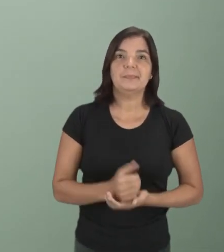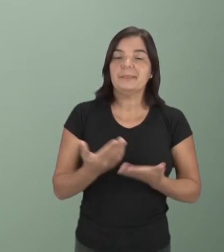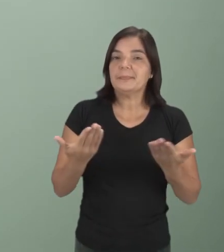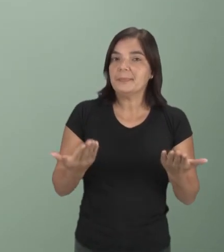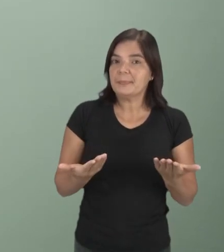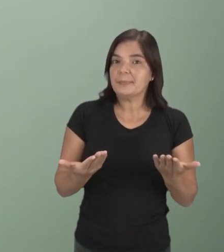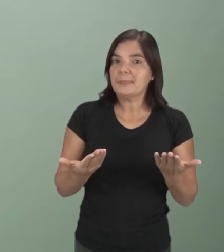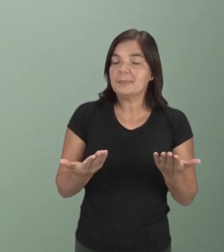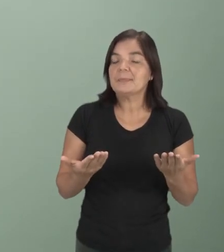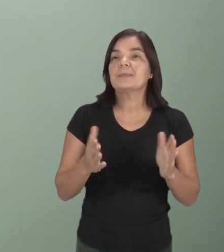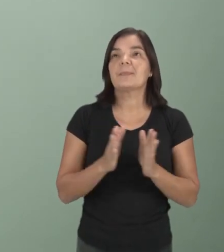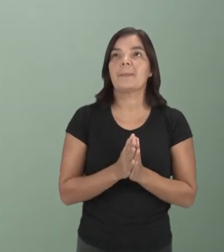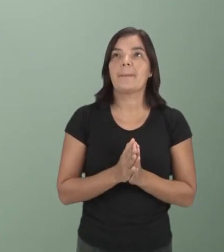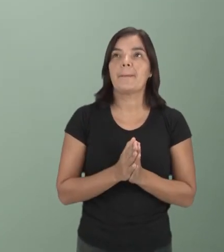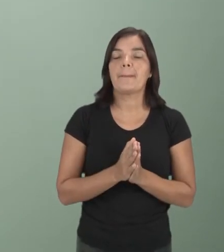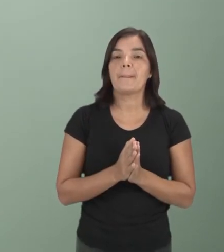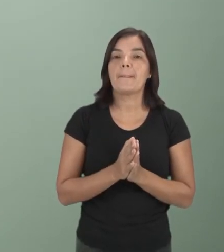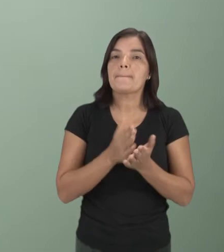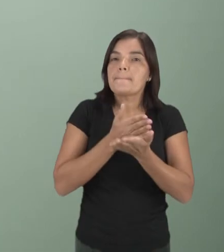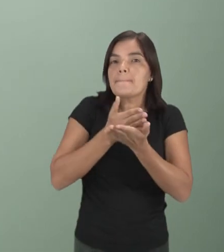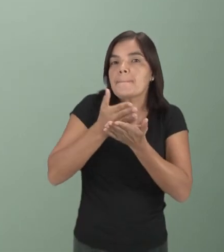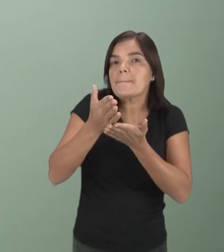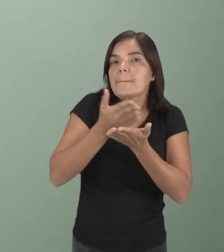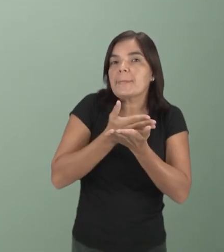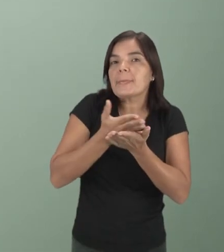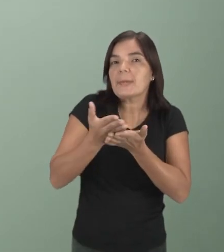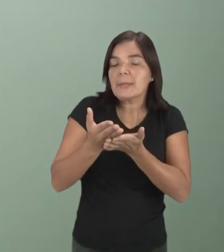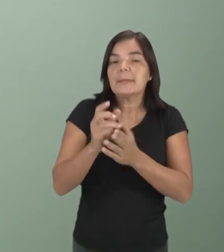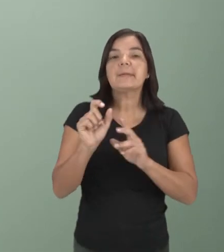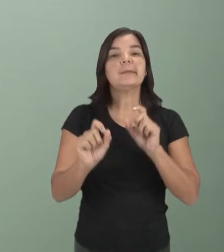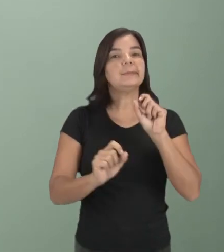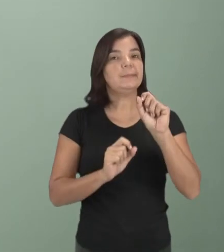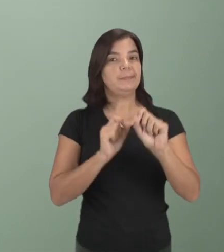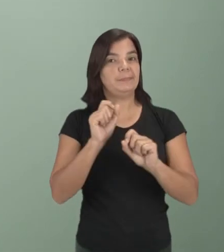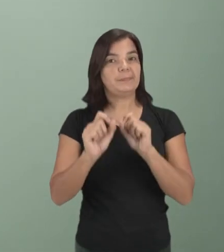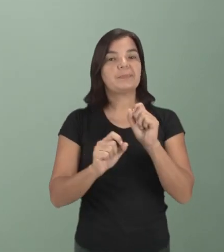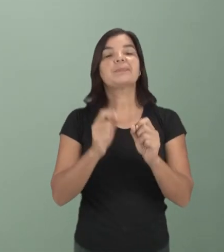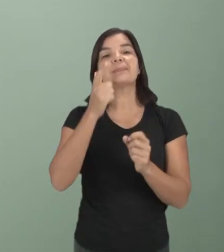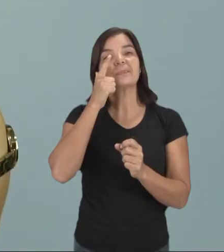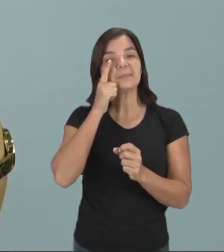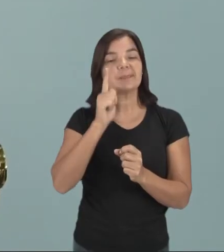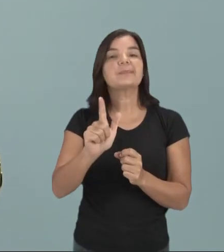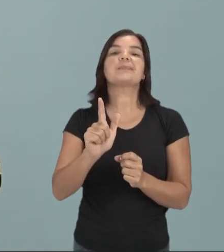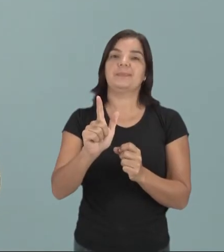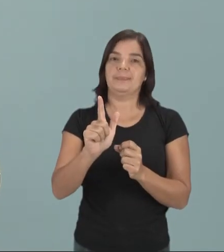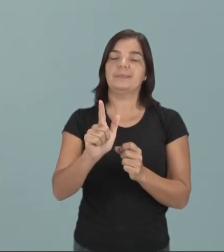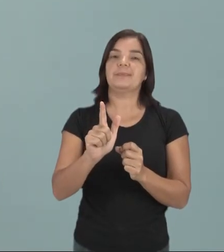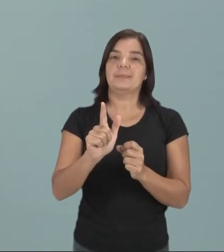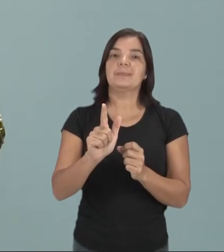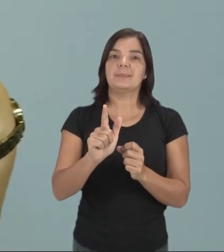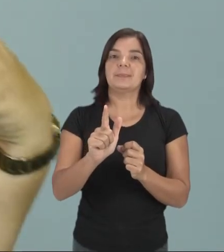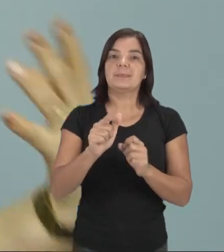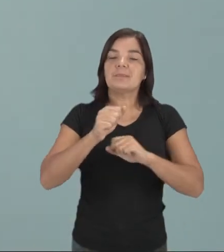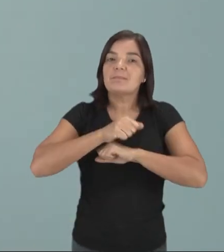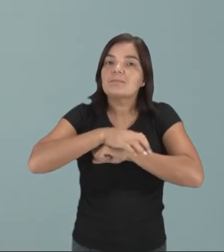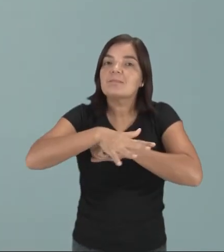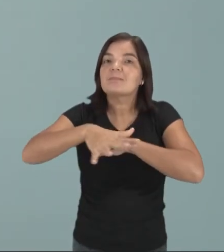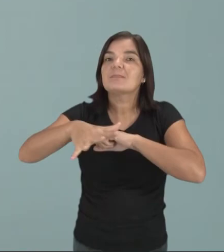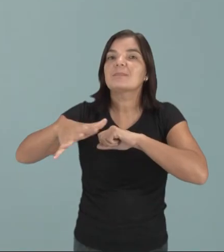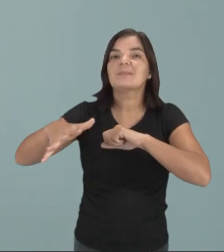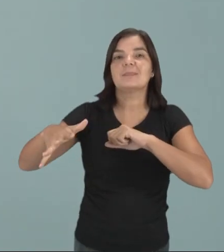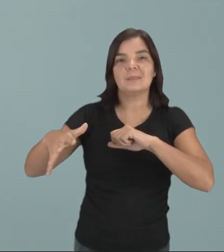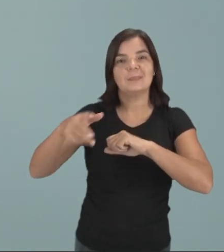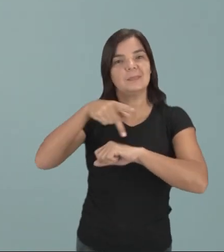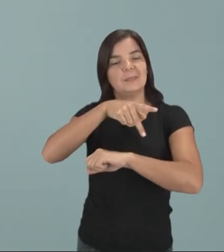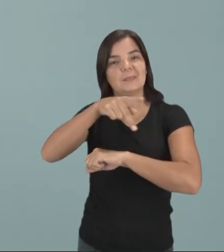Então, basicamente, esse foi o início do que vai ganhar uma dimensão enorme no